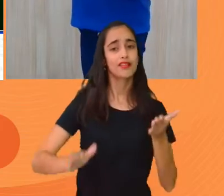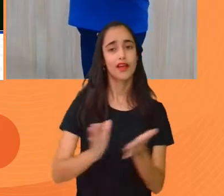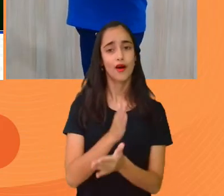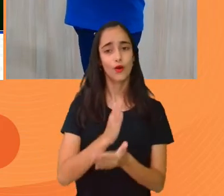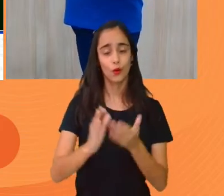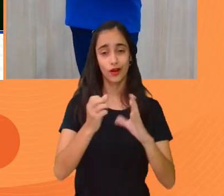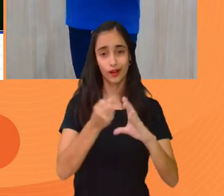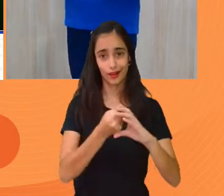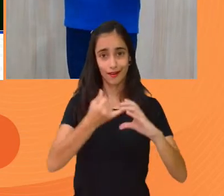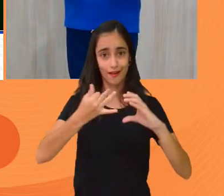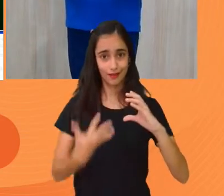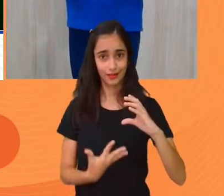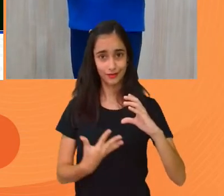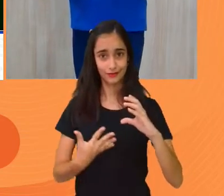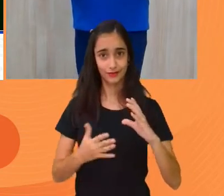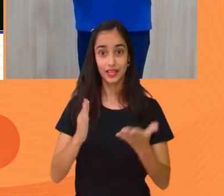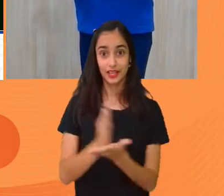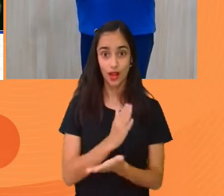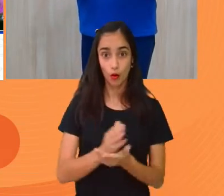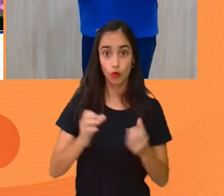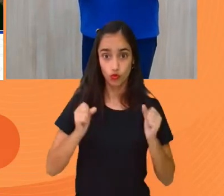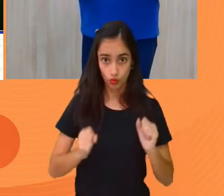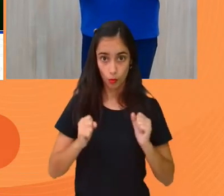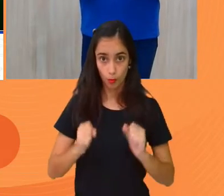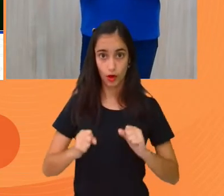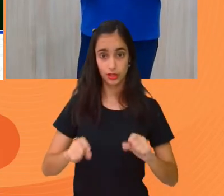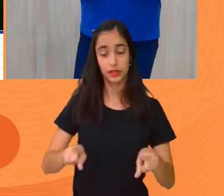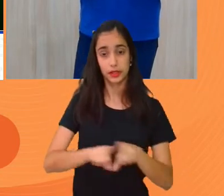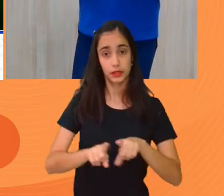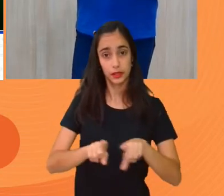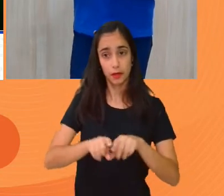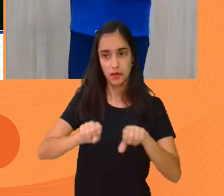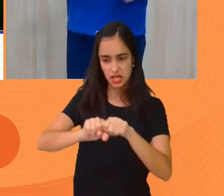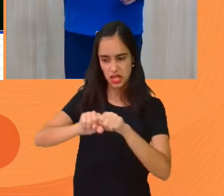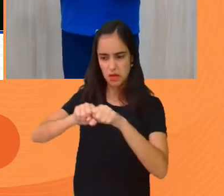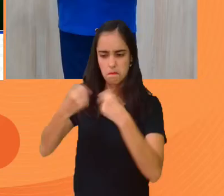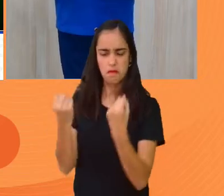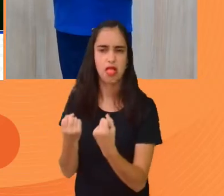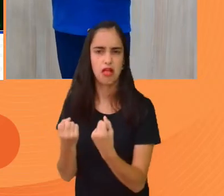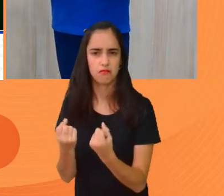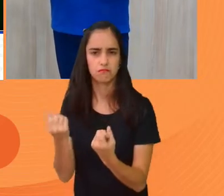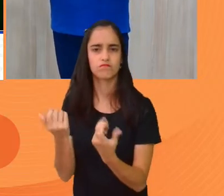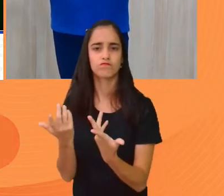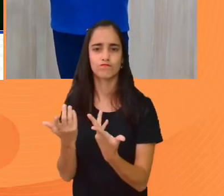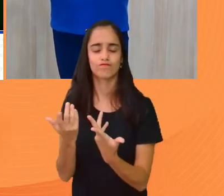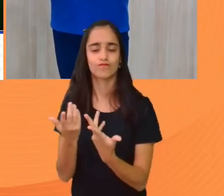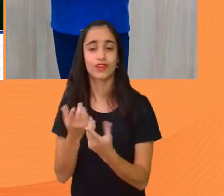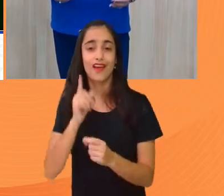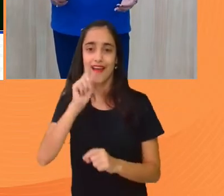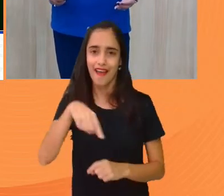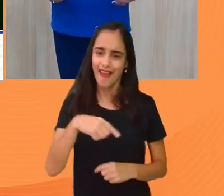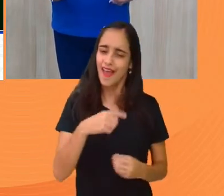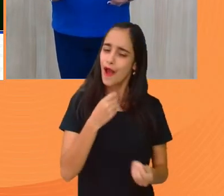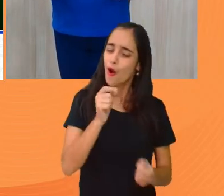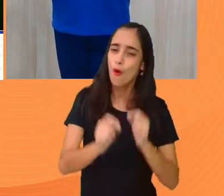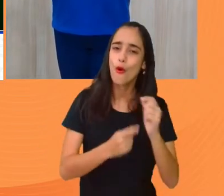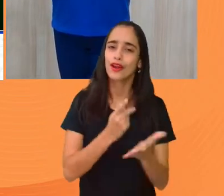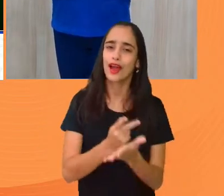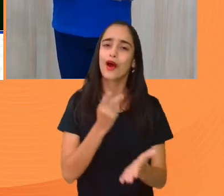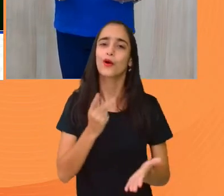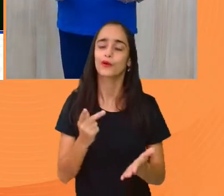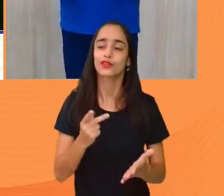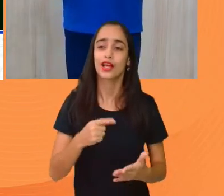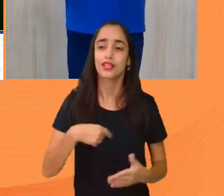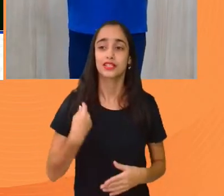E alguns deles podem chegar até mesmo a destruir. Então, isso é o que acontece dentro do nosso corpo quando